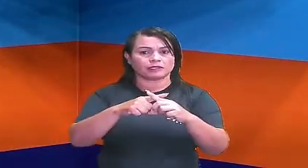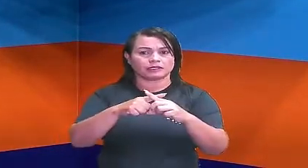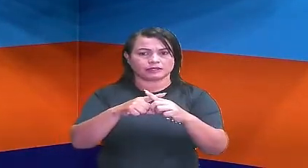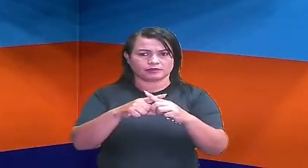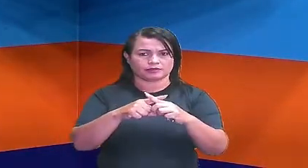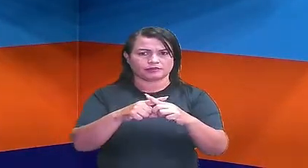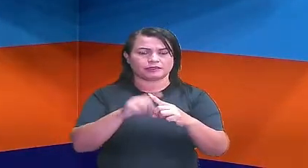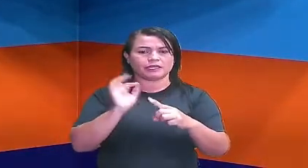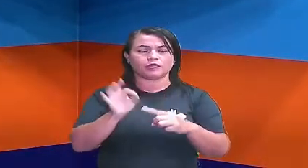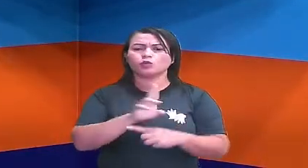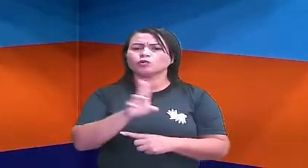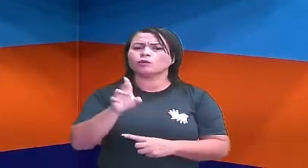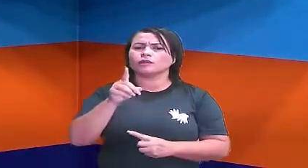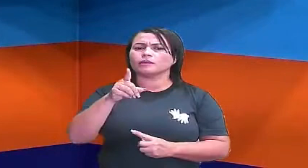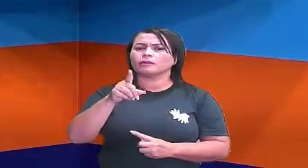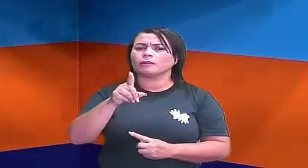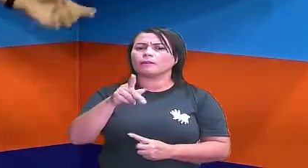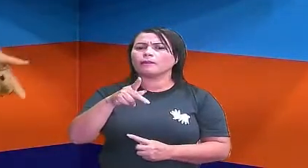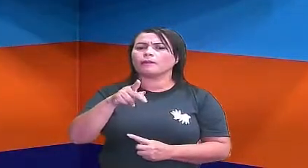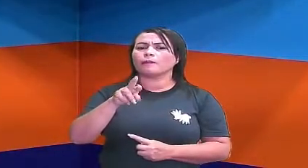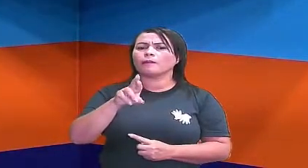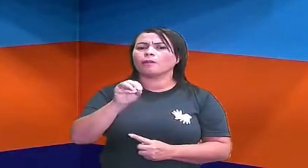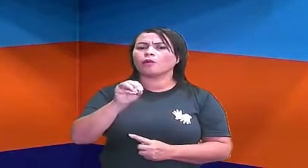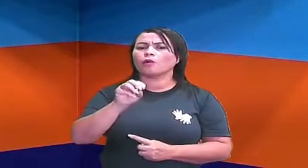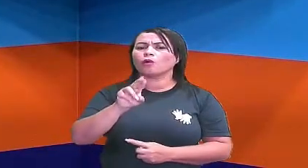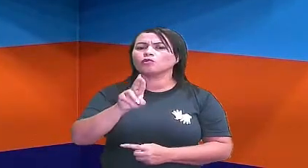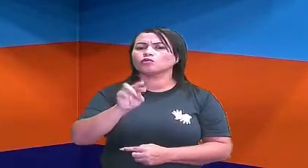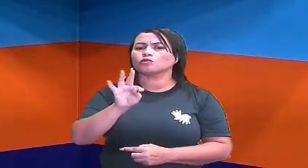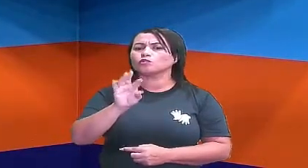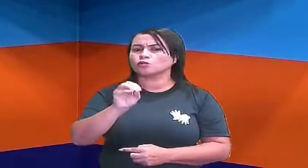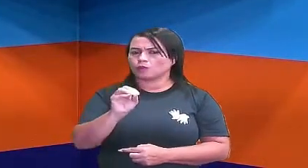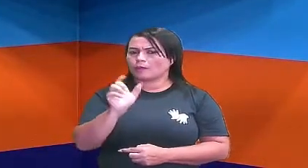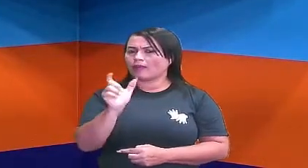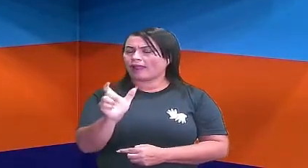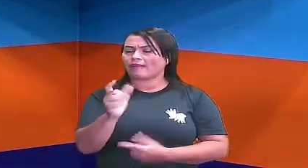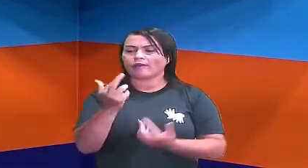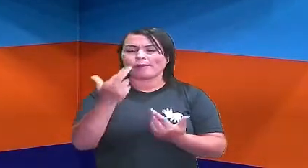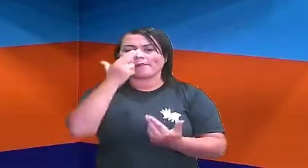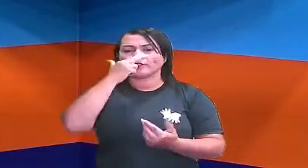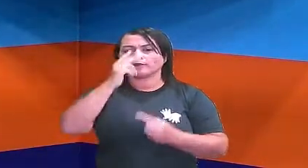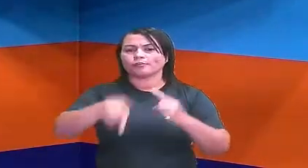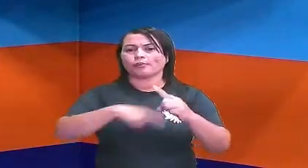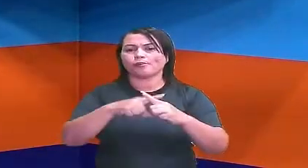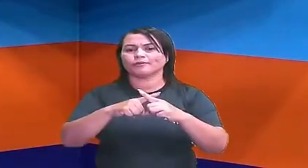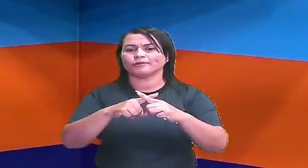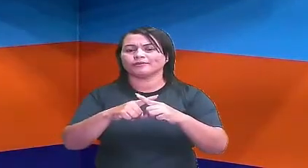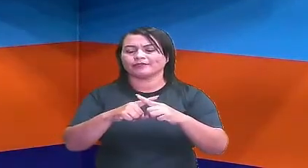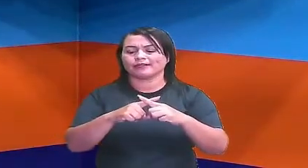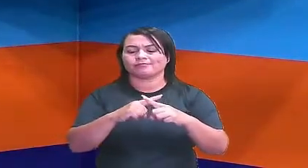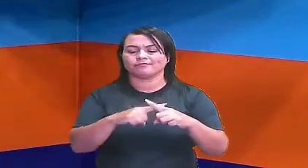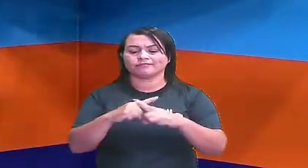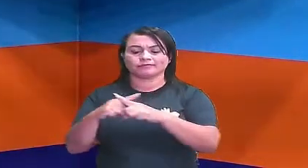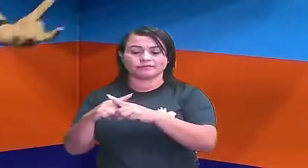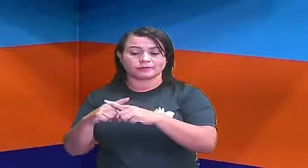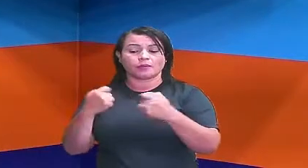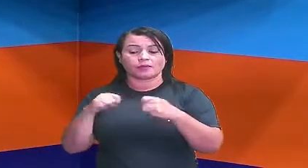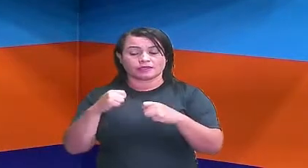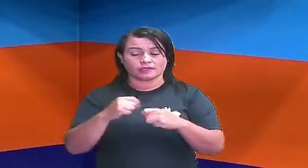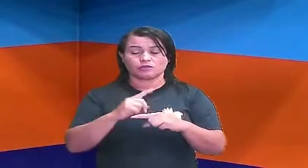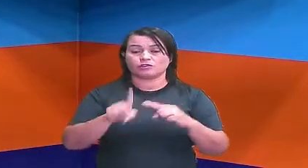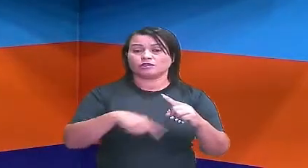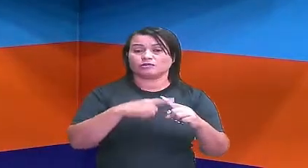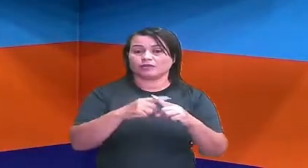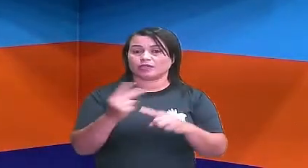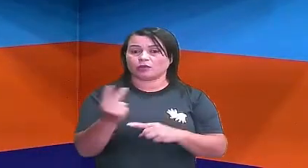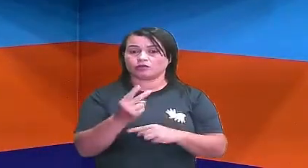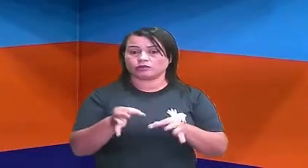Multiplicação. Né? Então, falou a palavra produto, ele está falando multiplicação. Então, eu já sei que eu tenho que multiplicar comprimento vezes